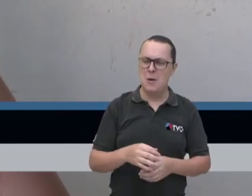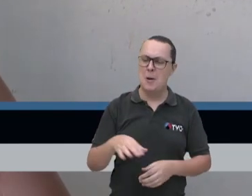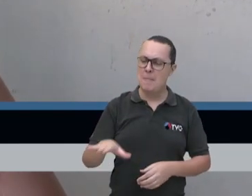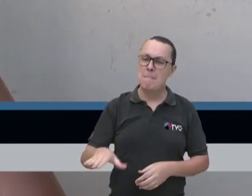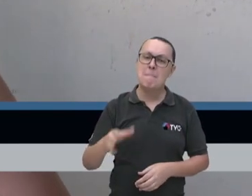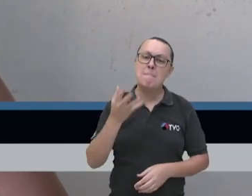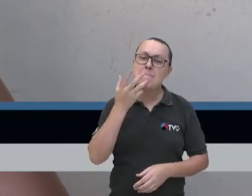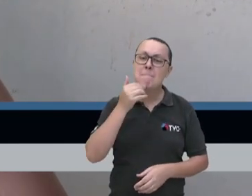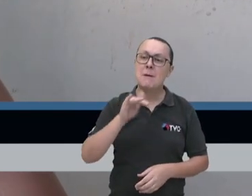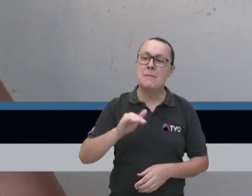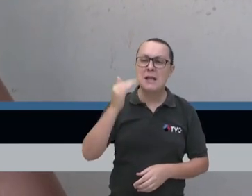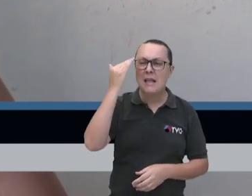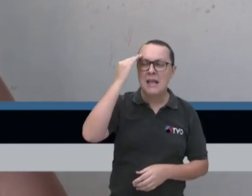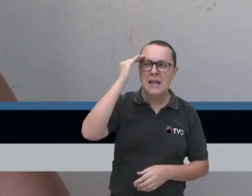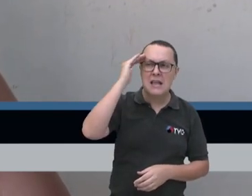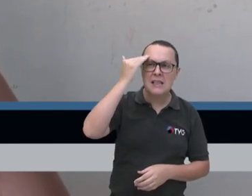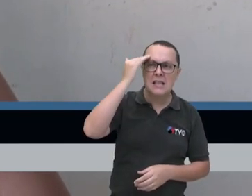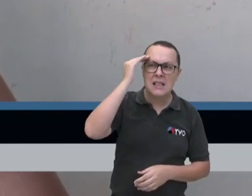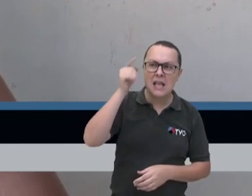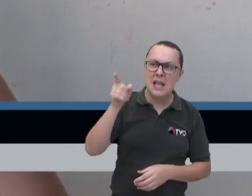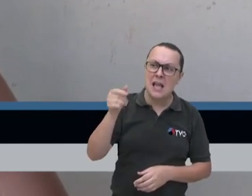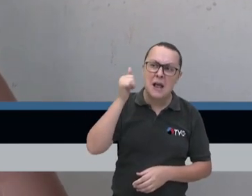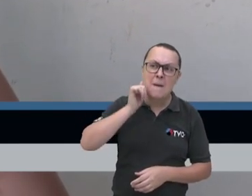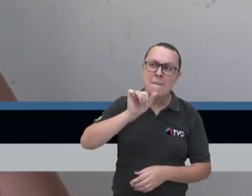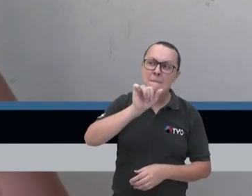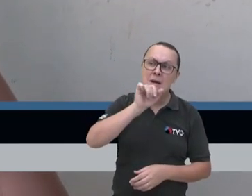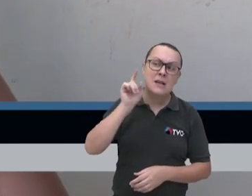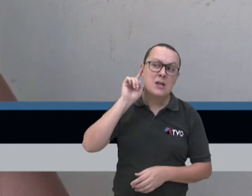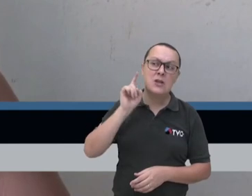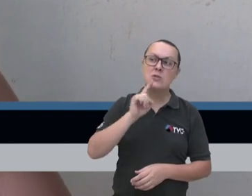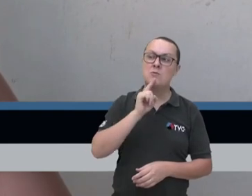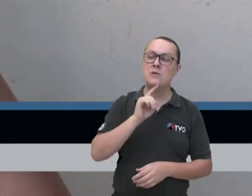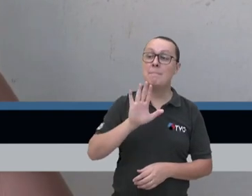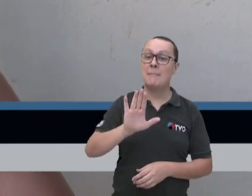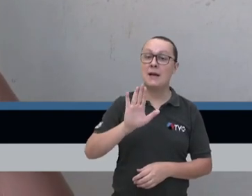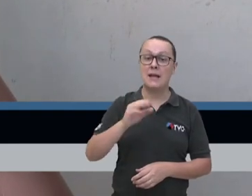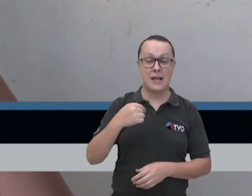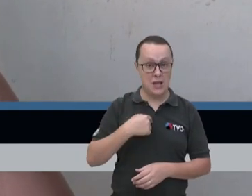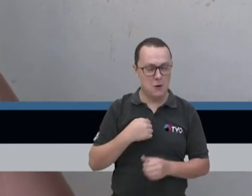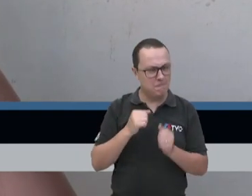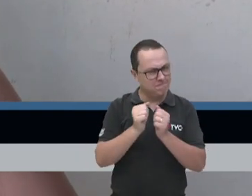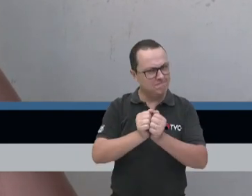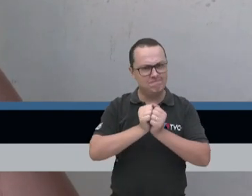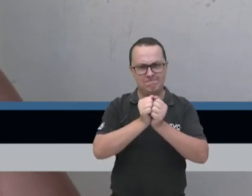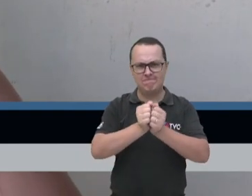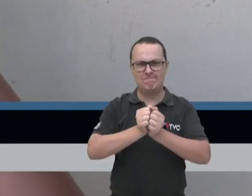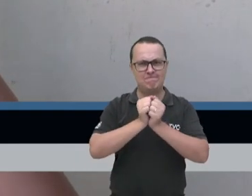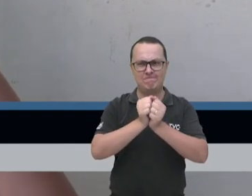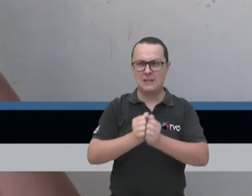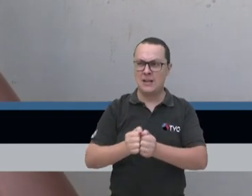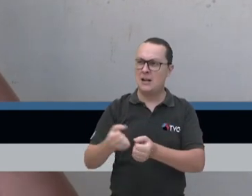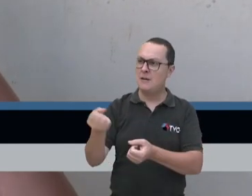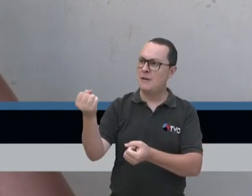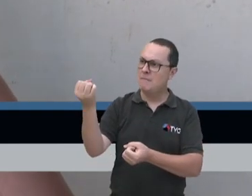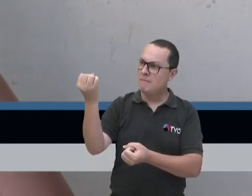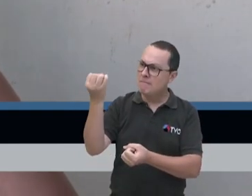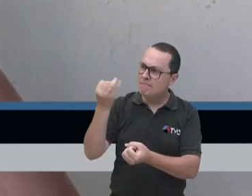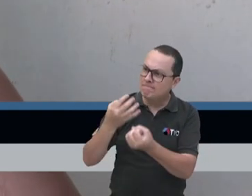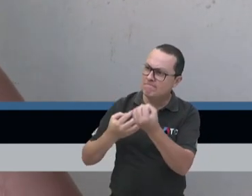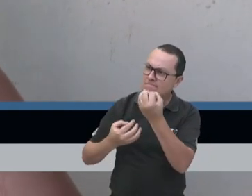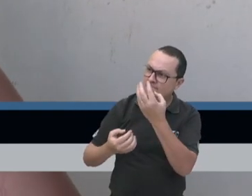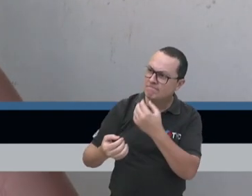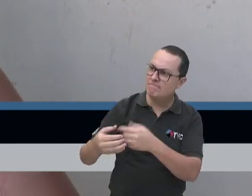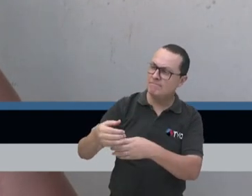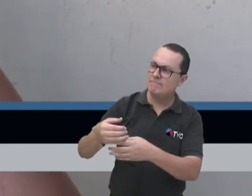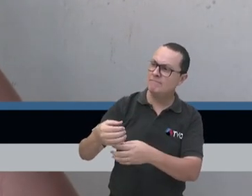não escuta. Então, desde então, pela convivência, ela sempre me explicando algumas palavras, como que falava